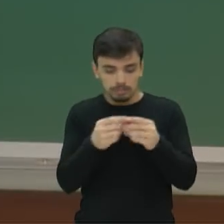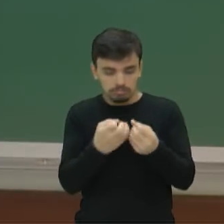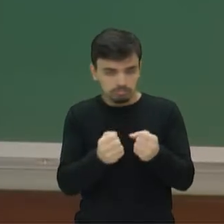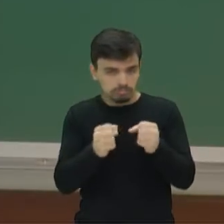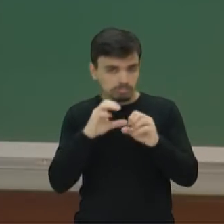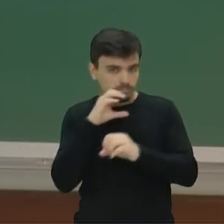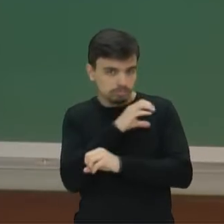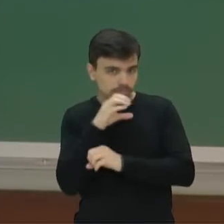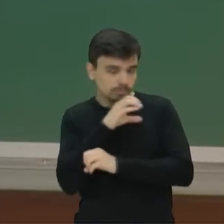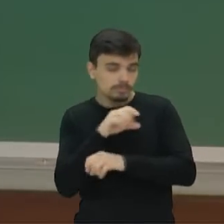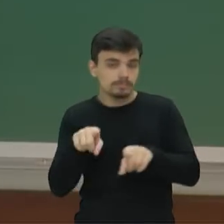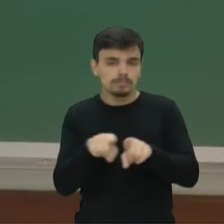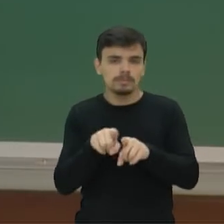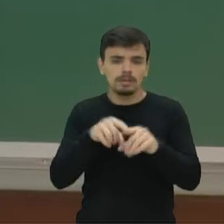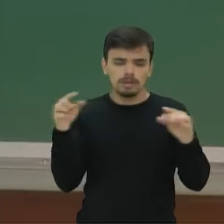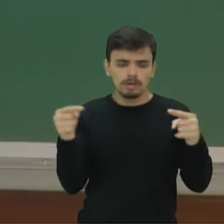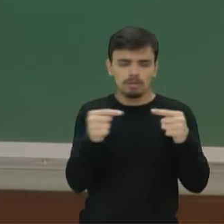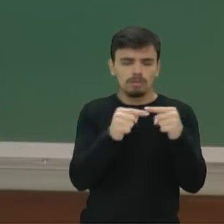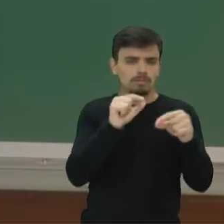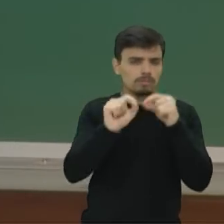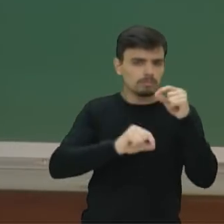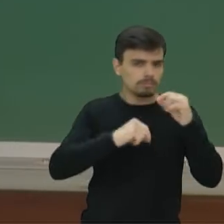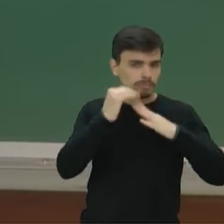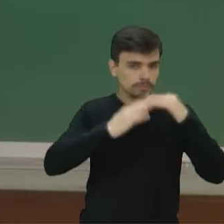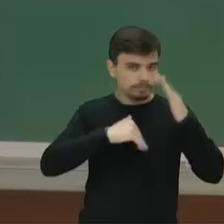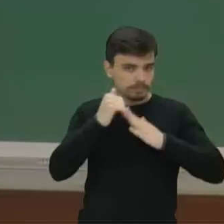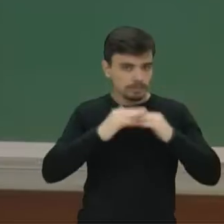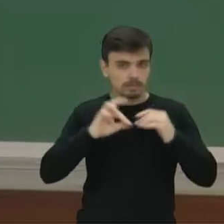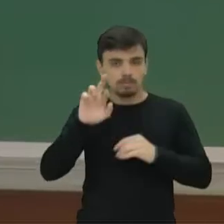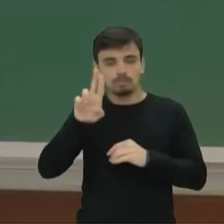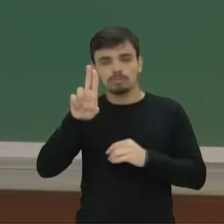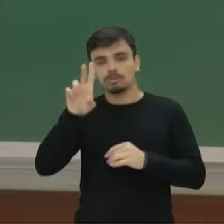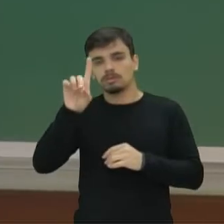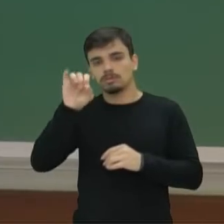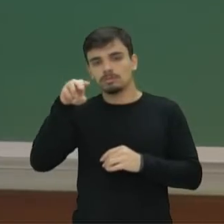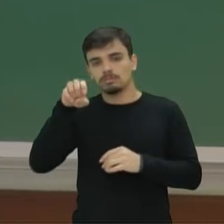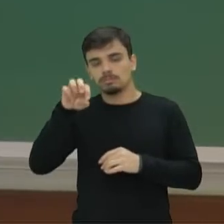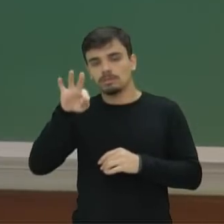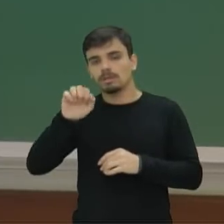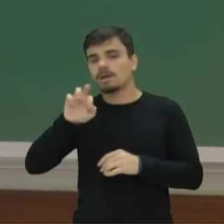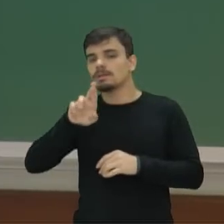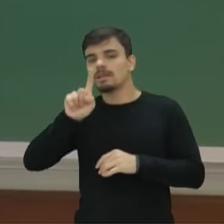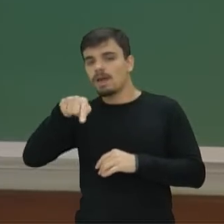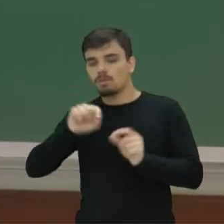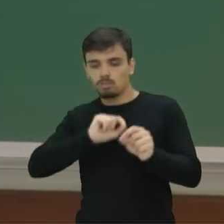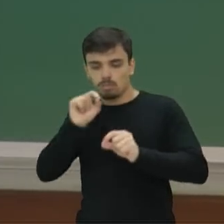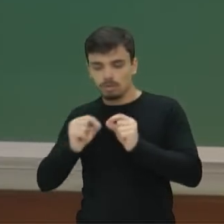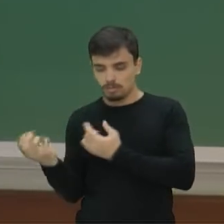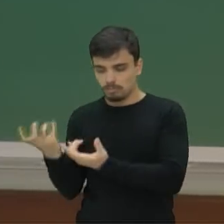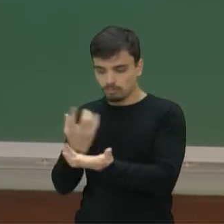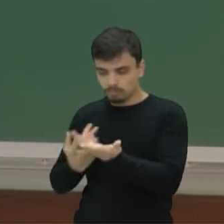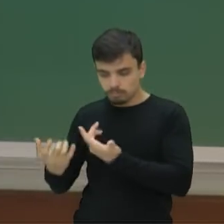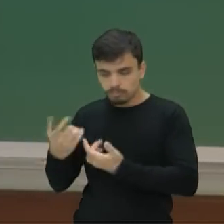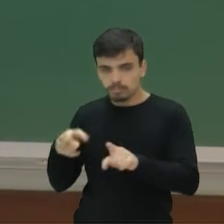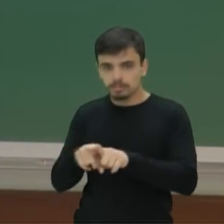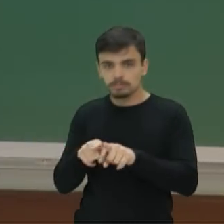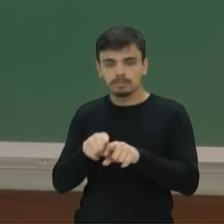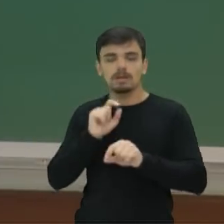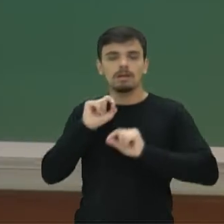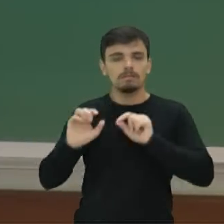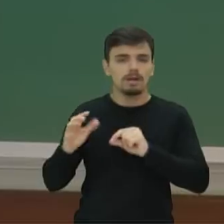quente, associado às técnicas rudimentares, que é atear fogo, realização das queimadas, ela